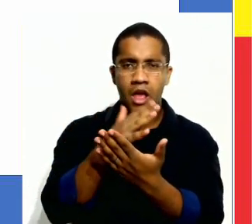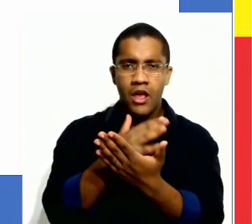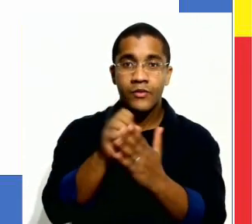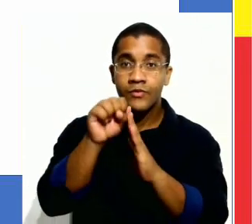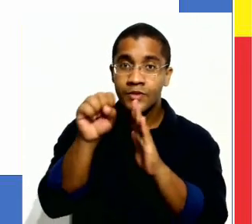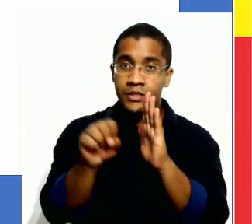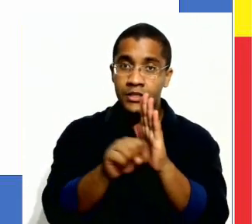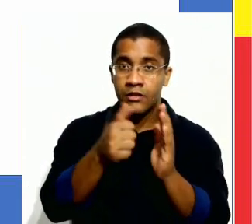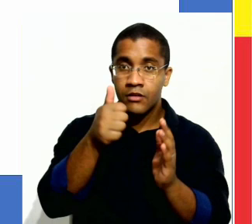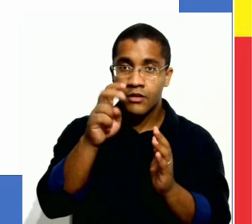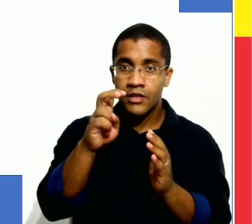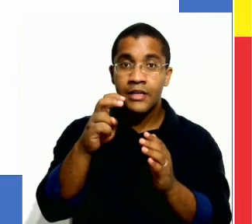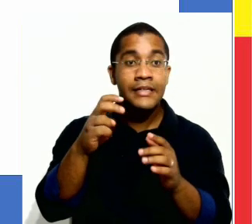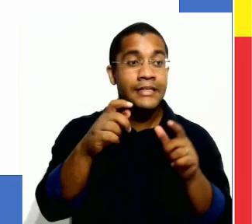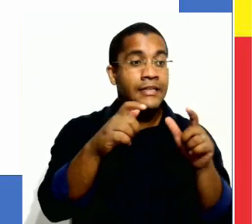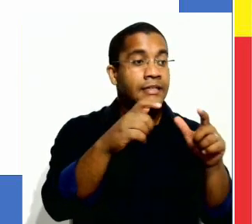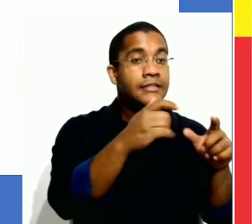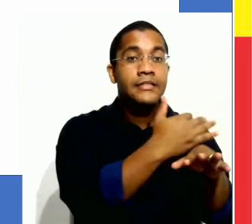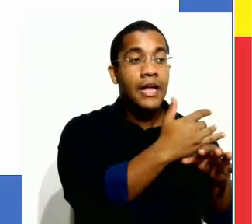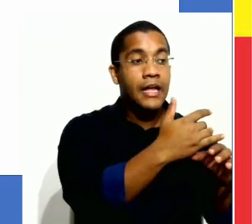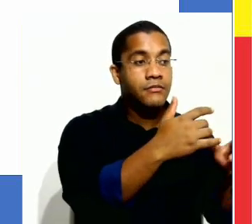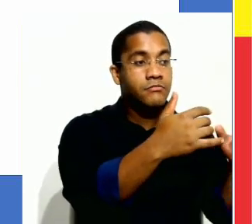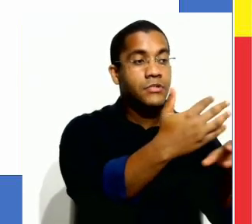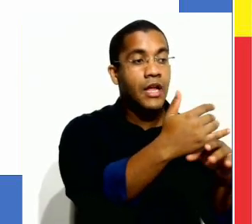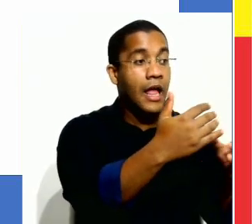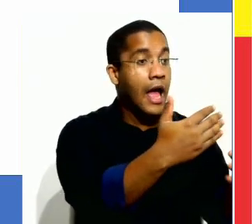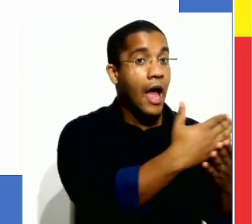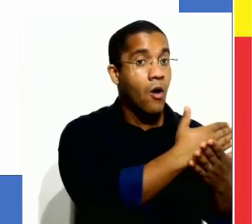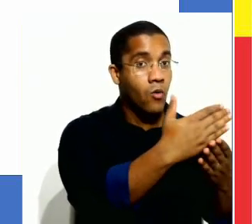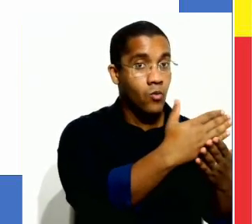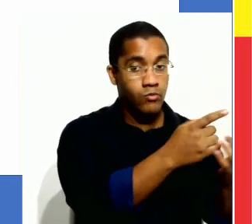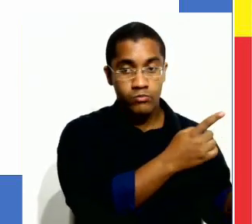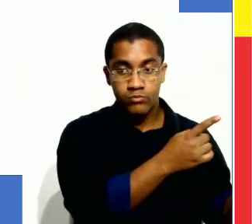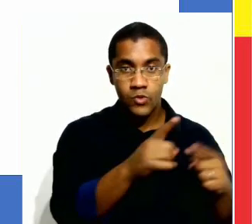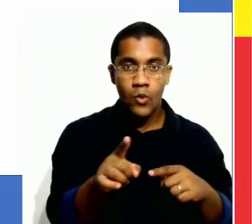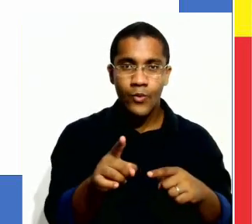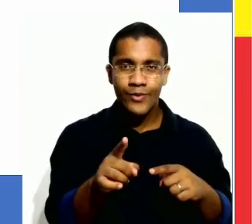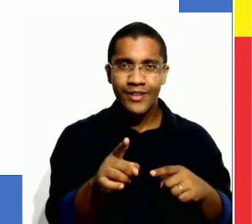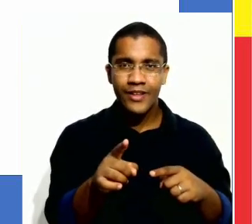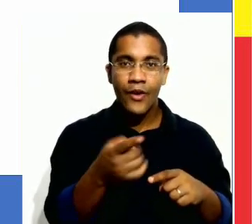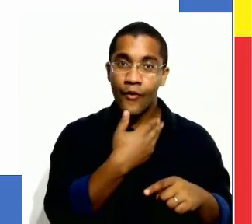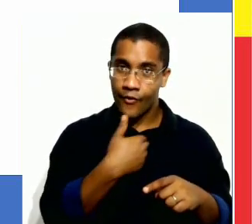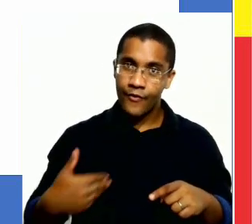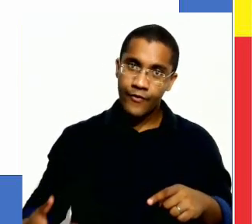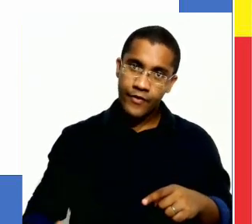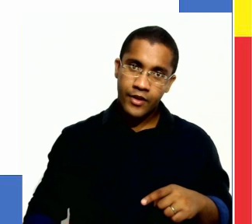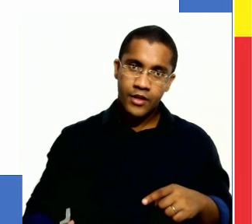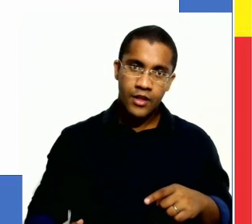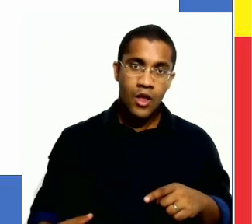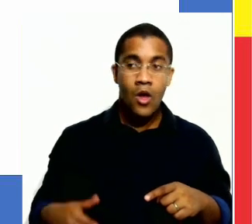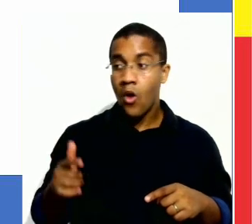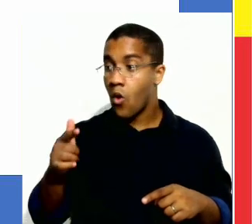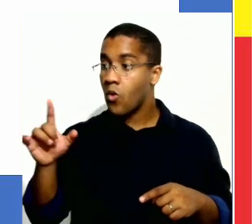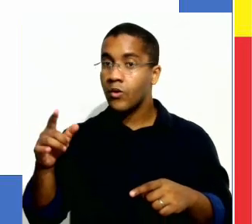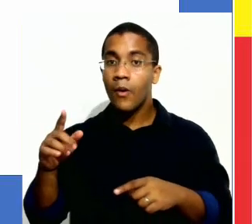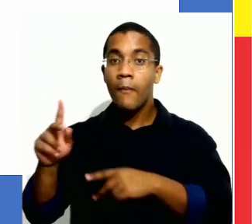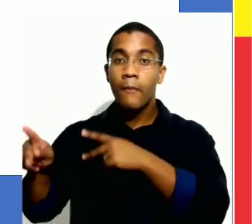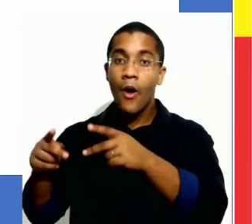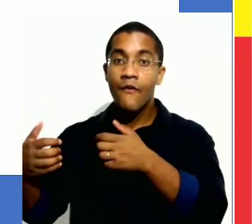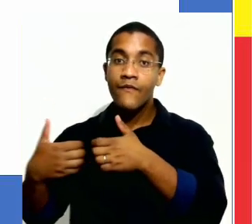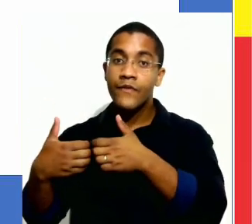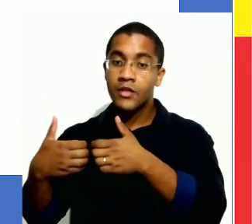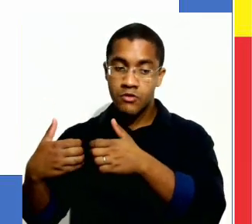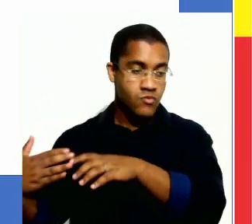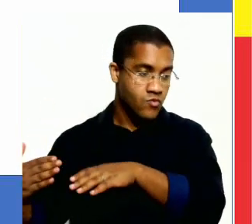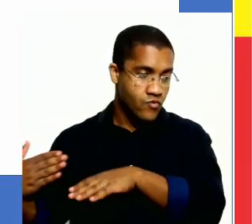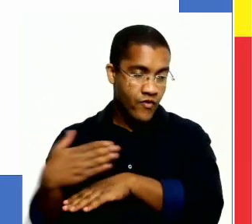XV. Algumas das cidades se rebelaram contra os governantes e outras foram atacadas pelos povos